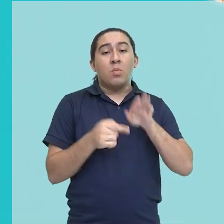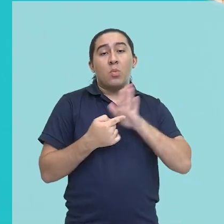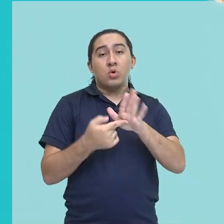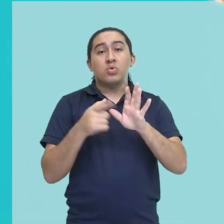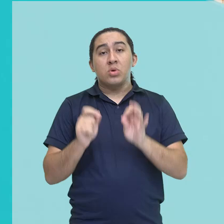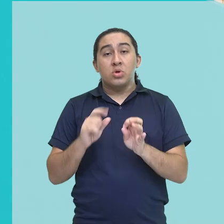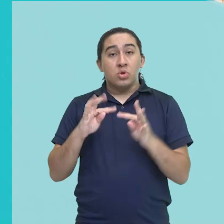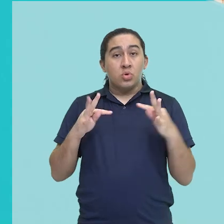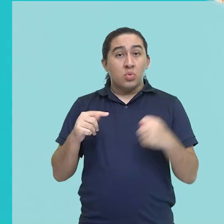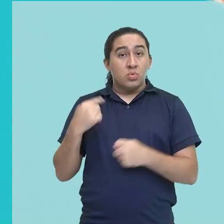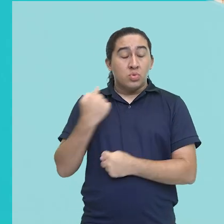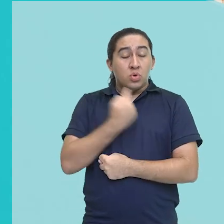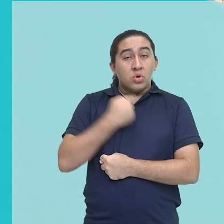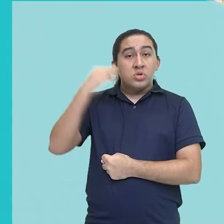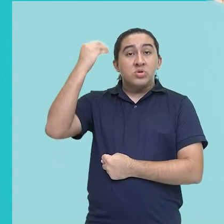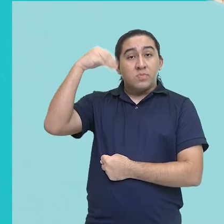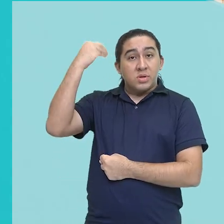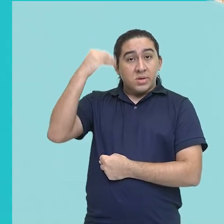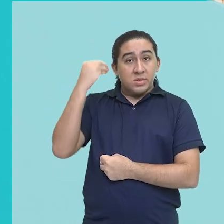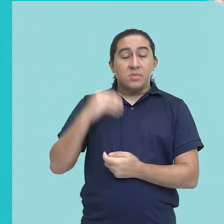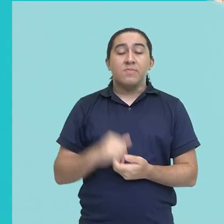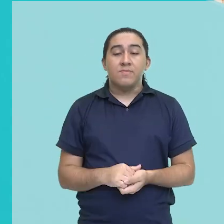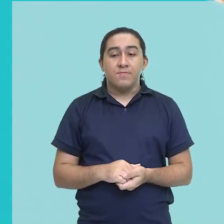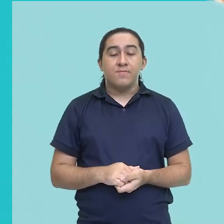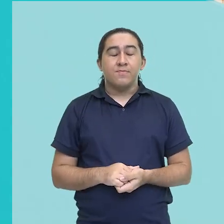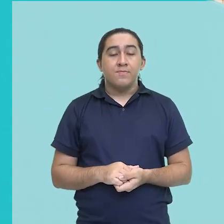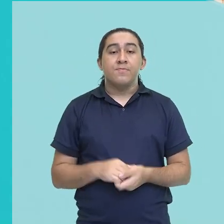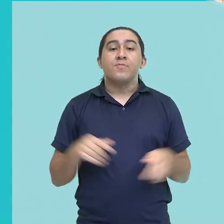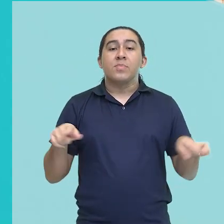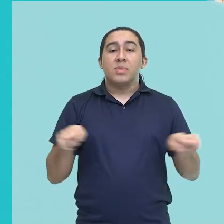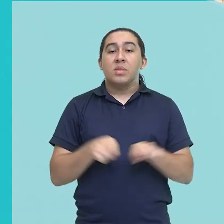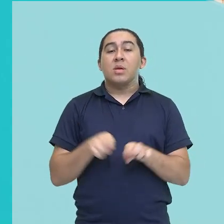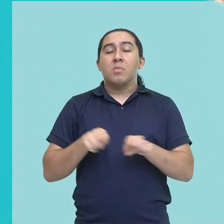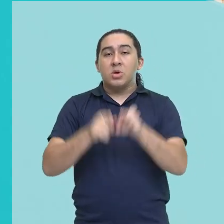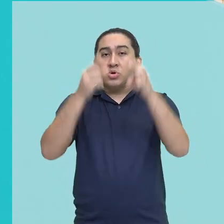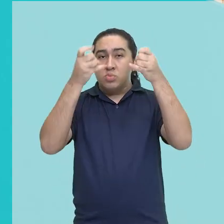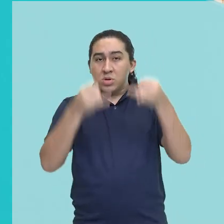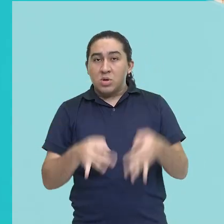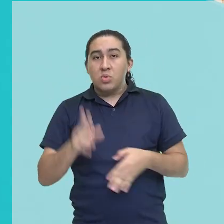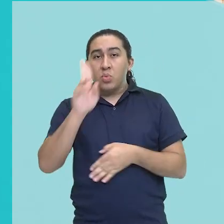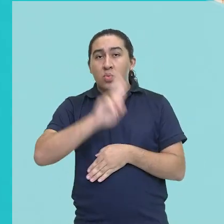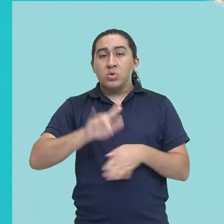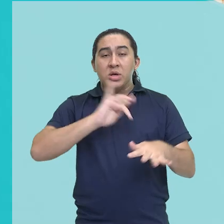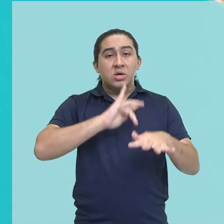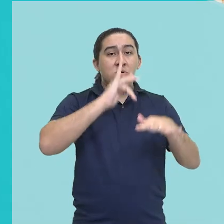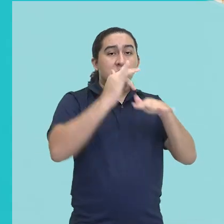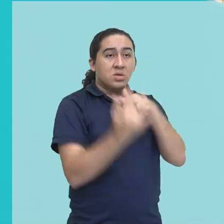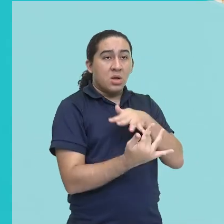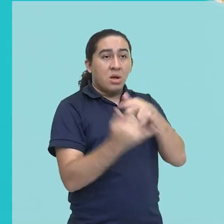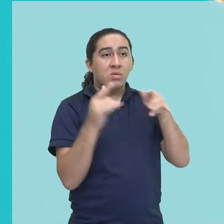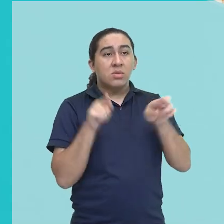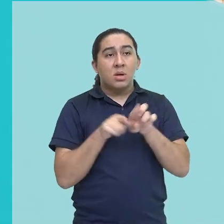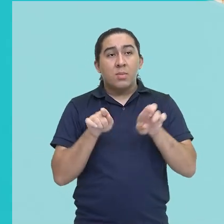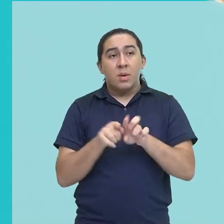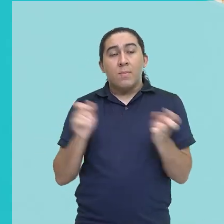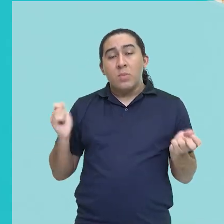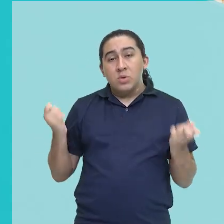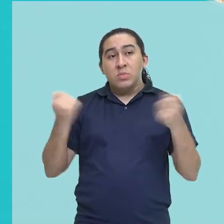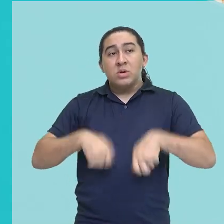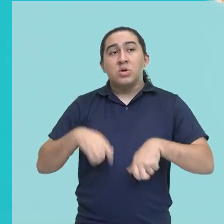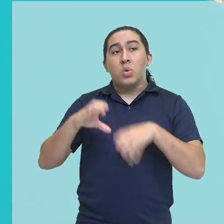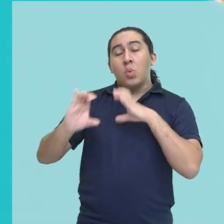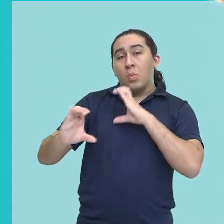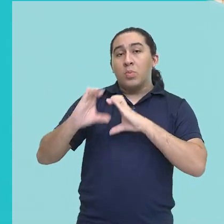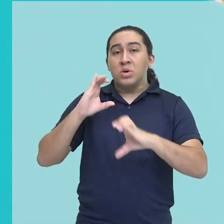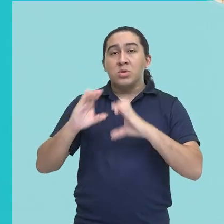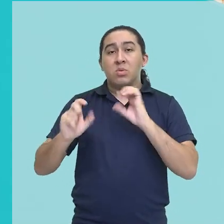nosso conhecimento, falando também a utilização das redes sociais, das formas de comunicação,